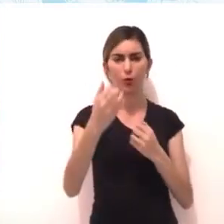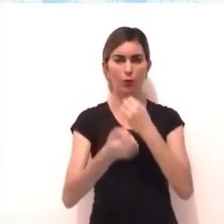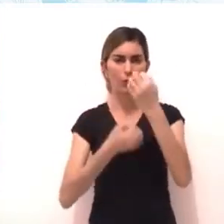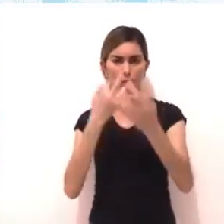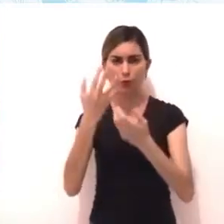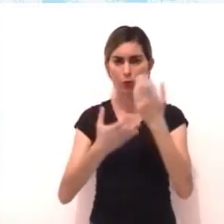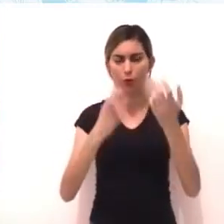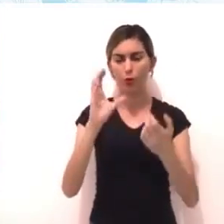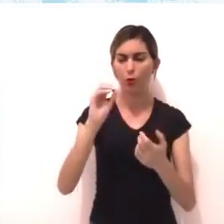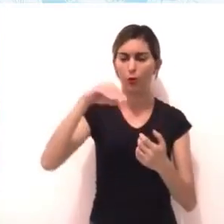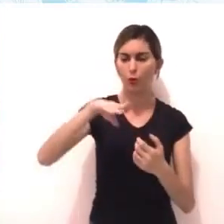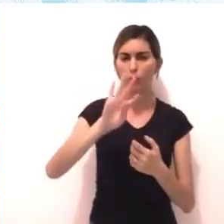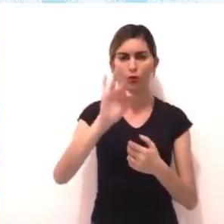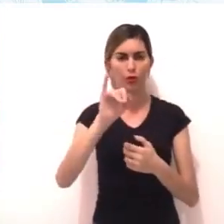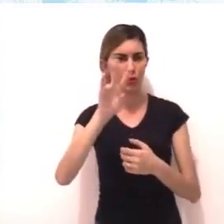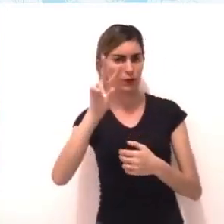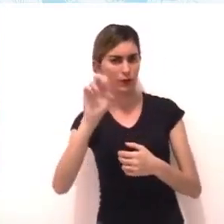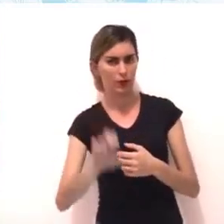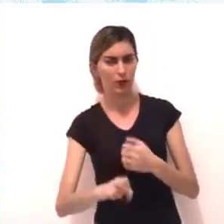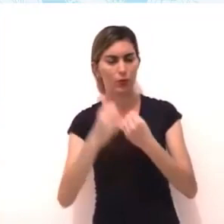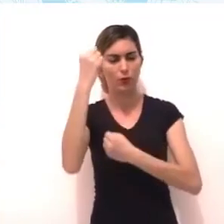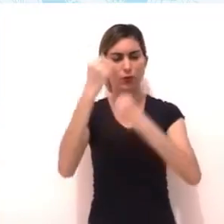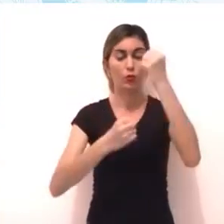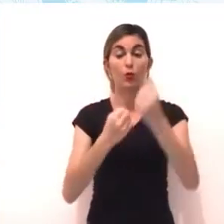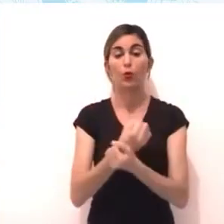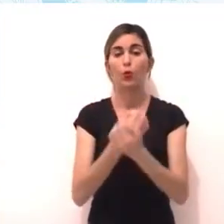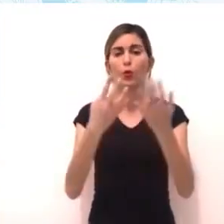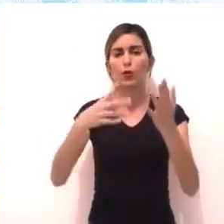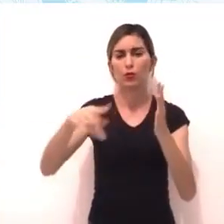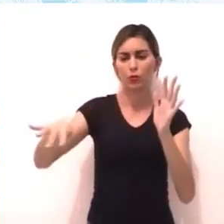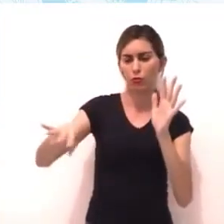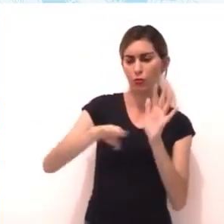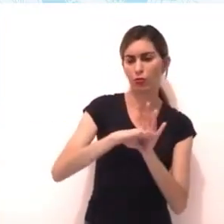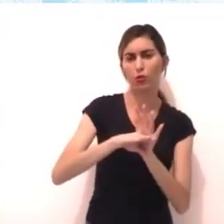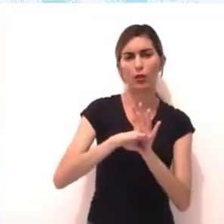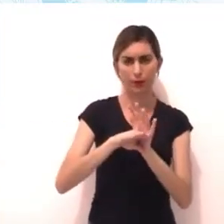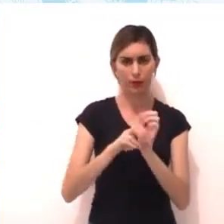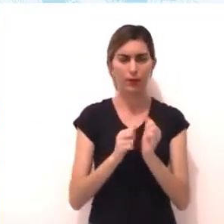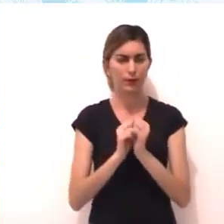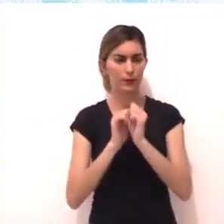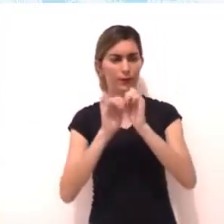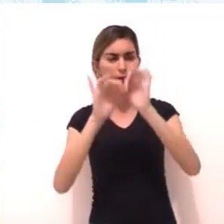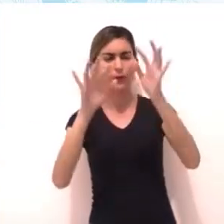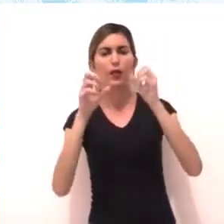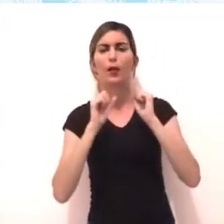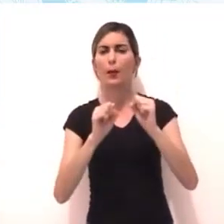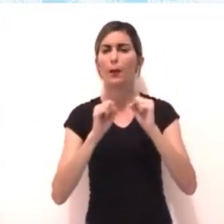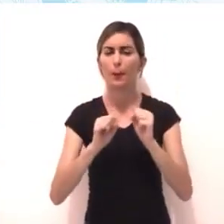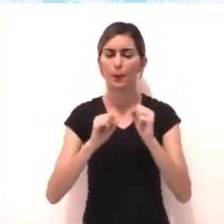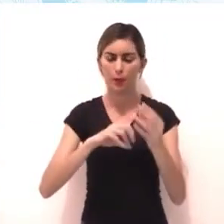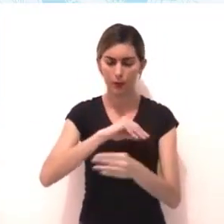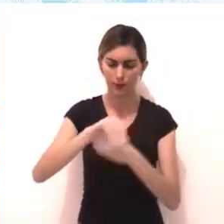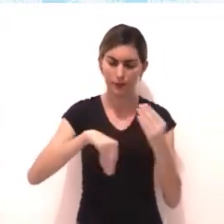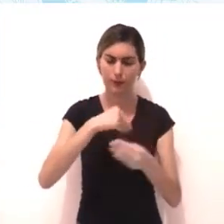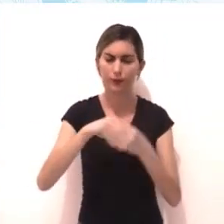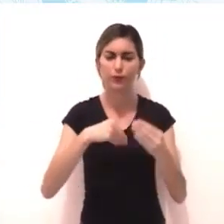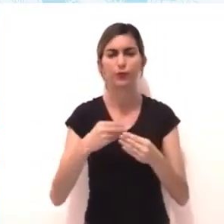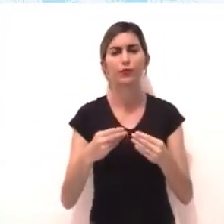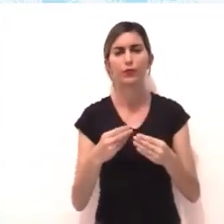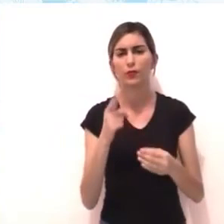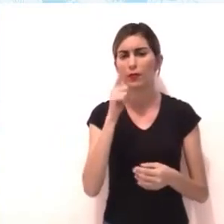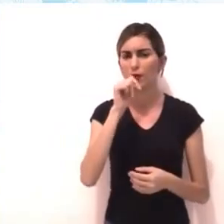de combustíveis nas indústrias, quando eles chegam na atmosfera, eles podem reagir com